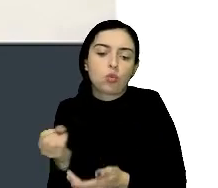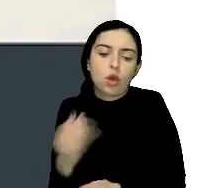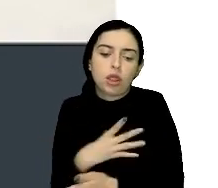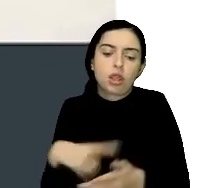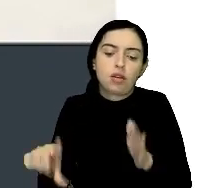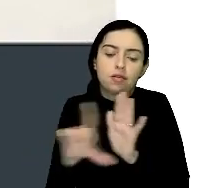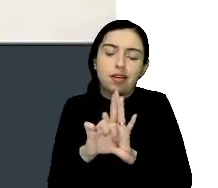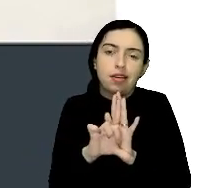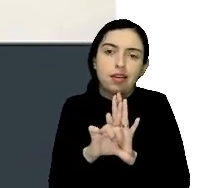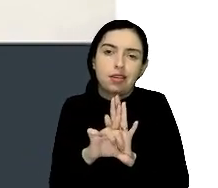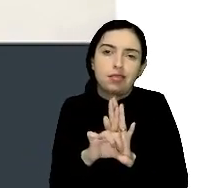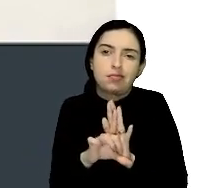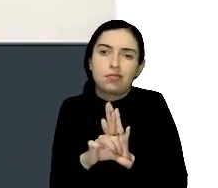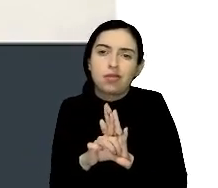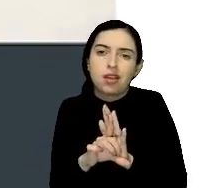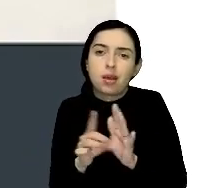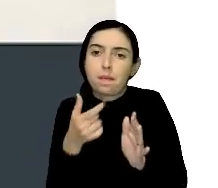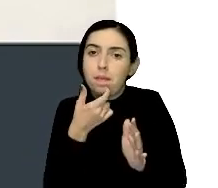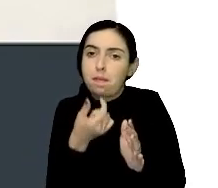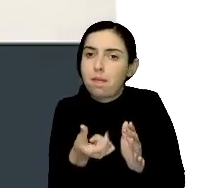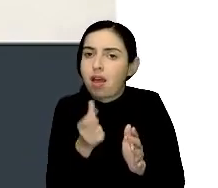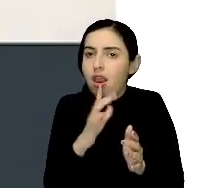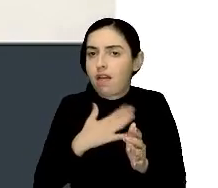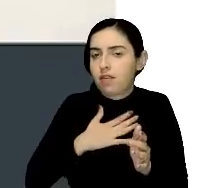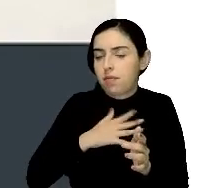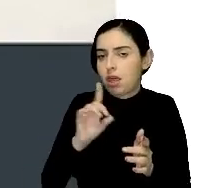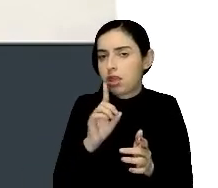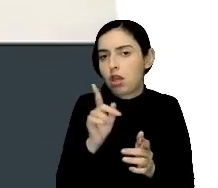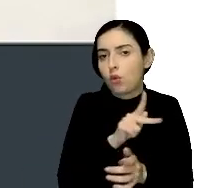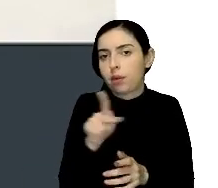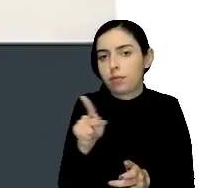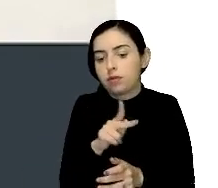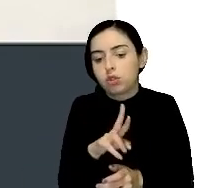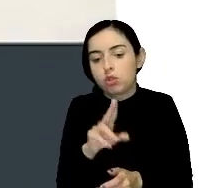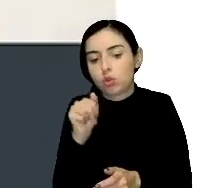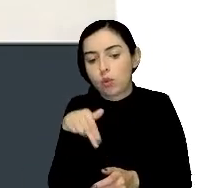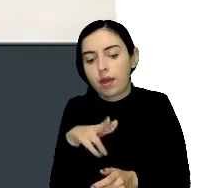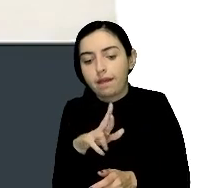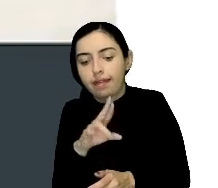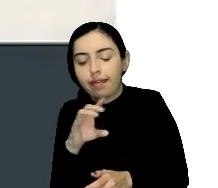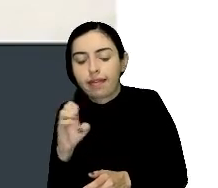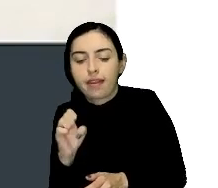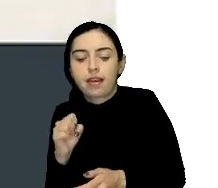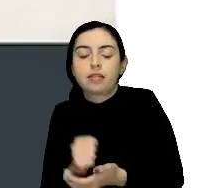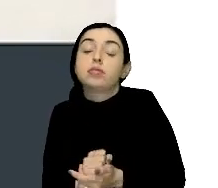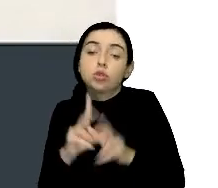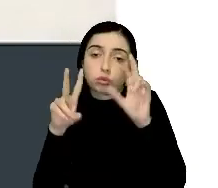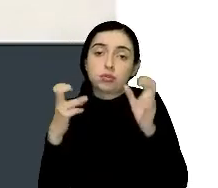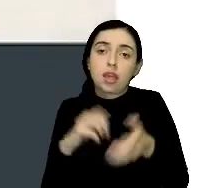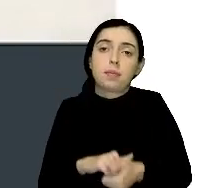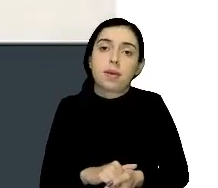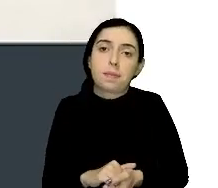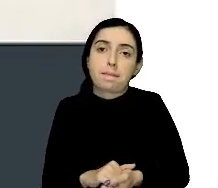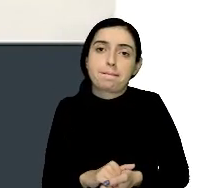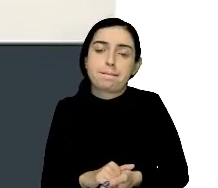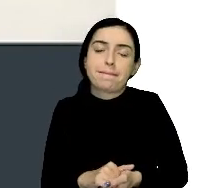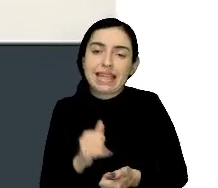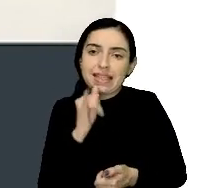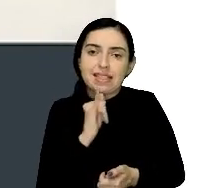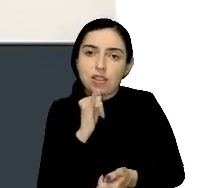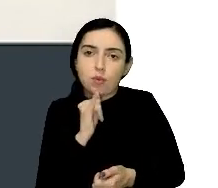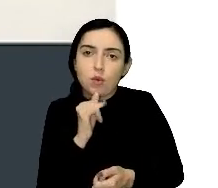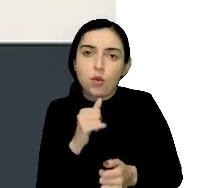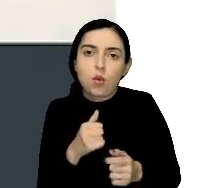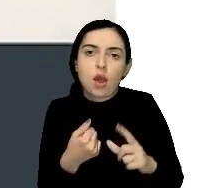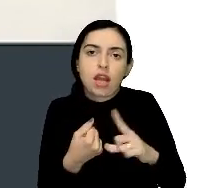Que não são palavras minhas, são palavras do professor André de Carvalho Ramos sobre essa questão. Por exemplo, o artigo 123